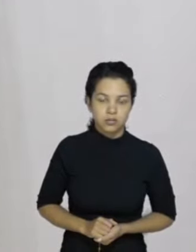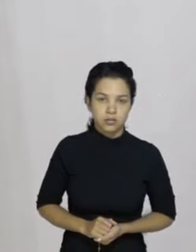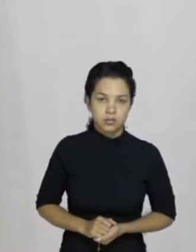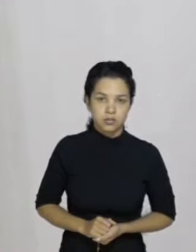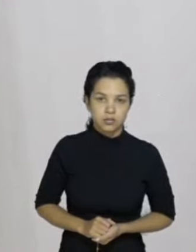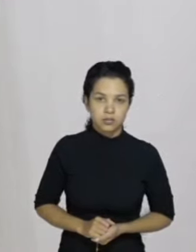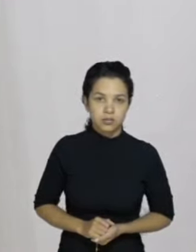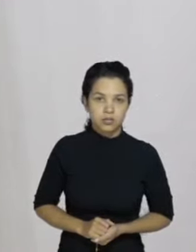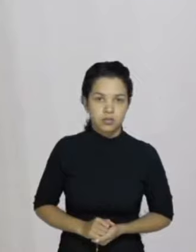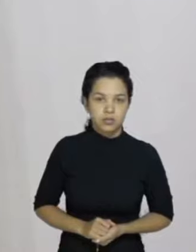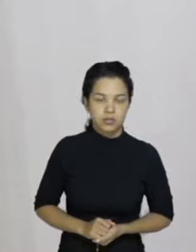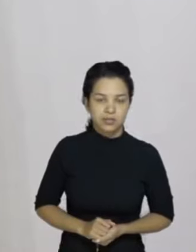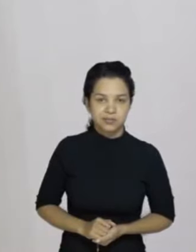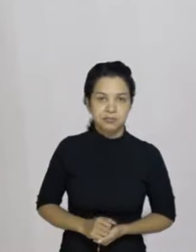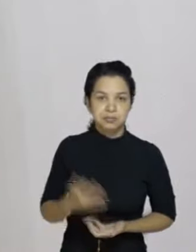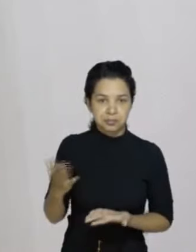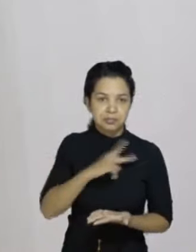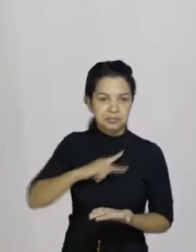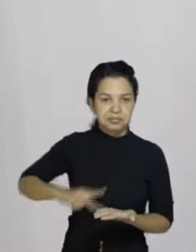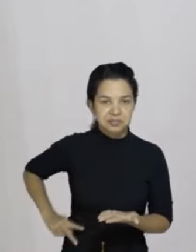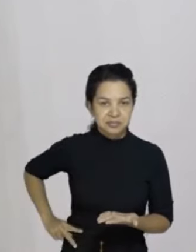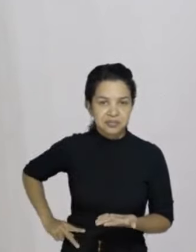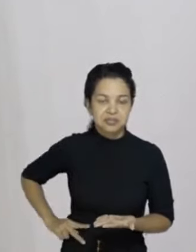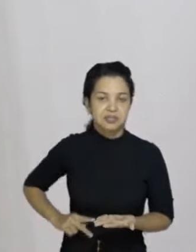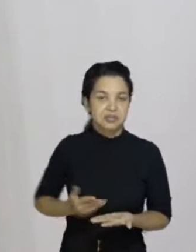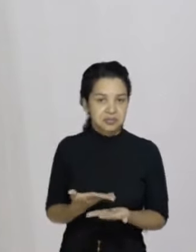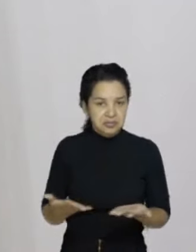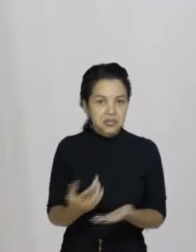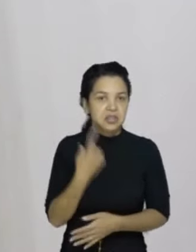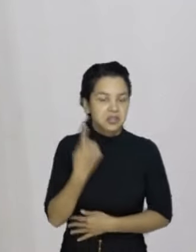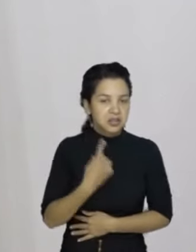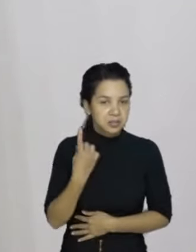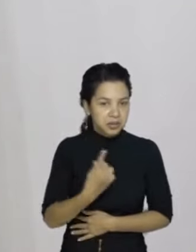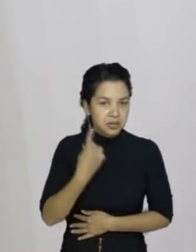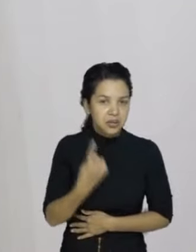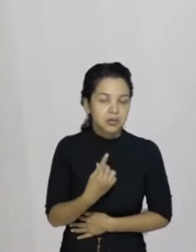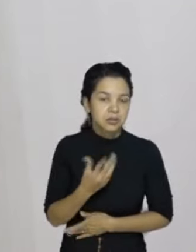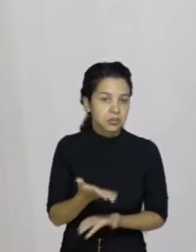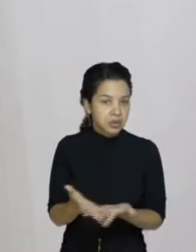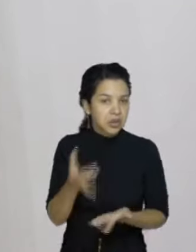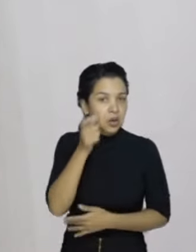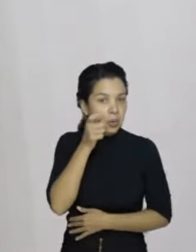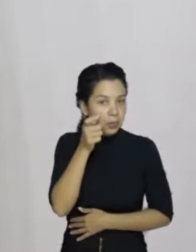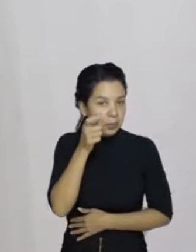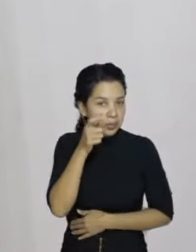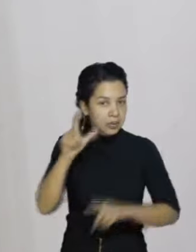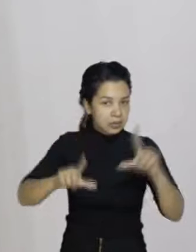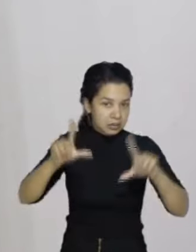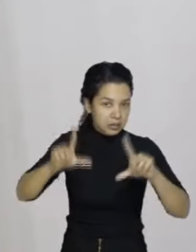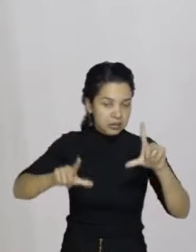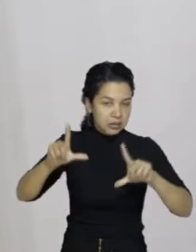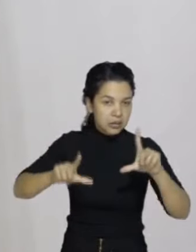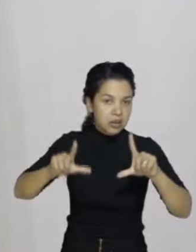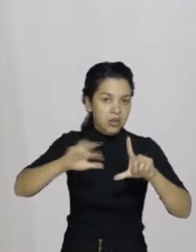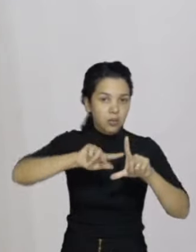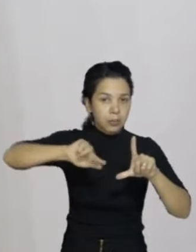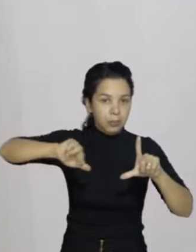prezado Presidente prezados deputados e a quem nos acompanha pelos canais Daleste